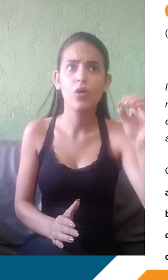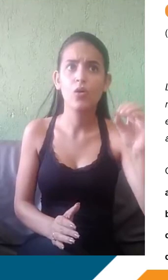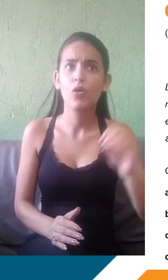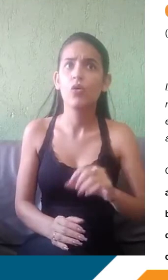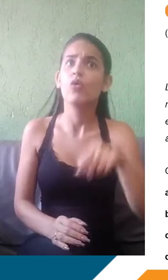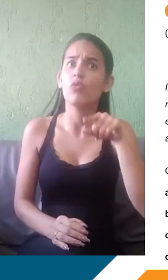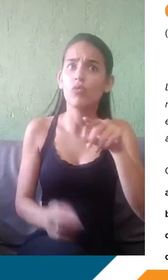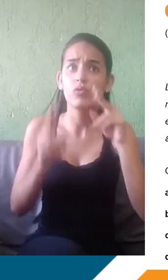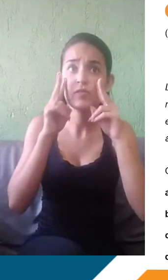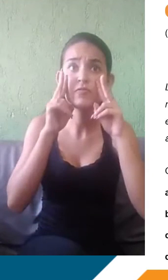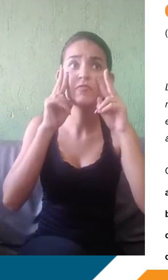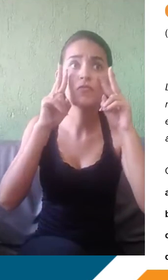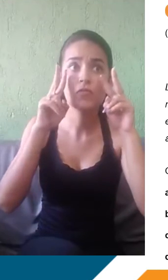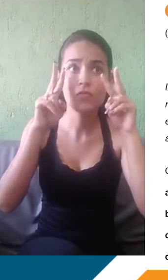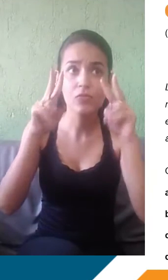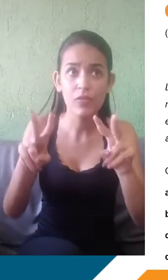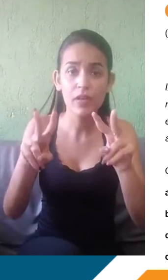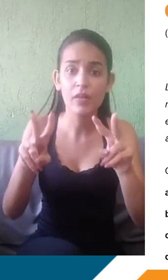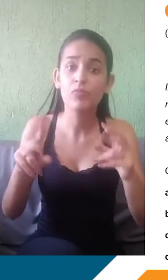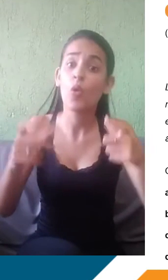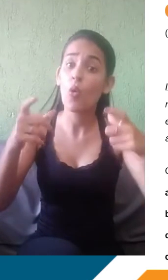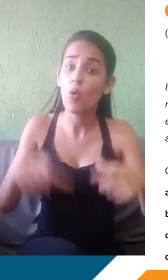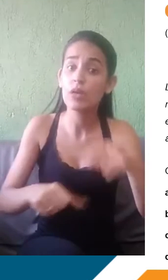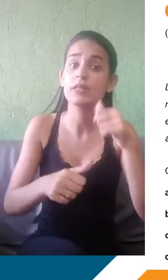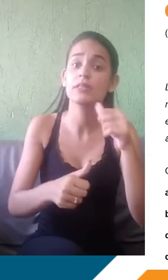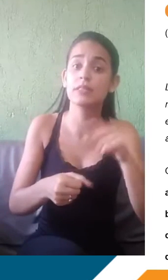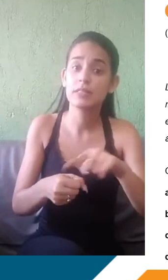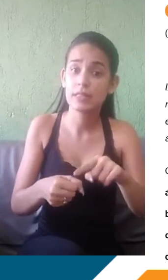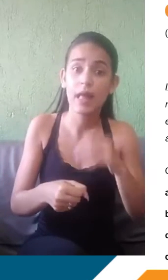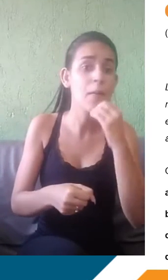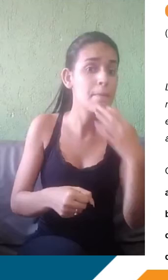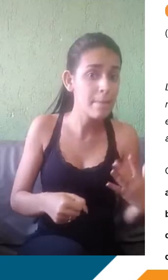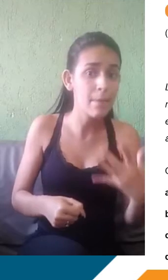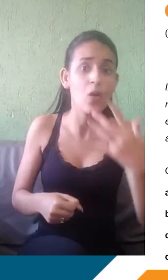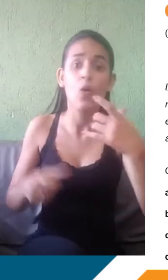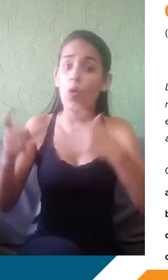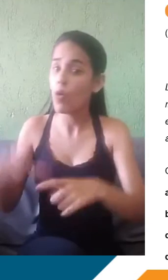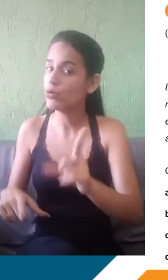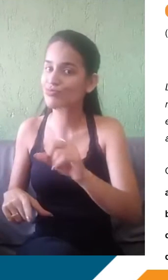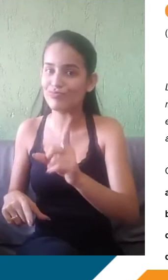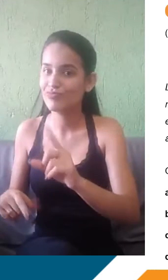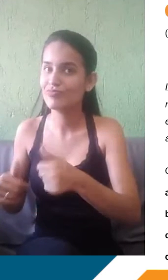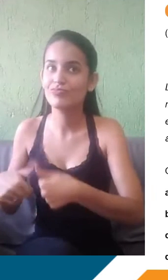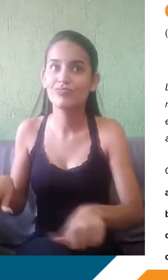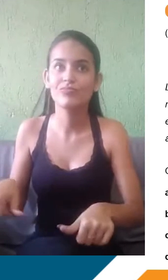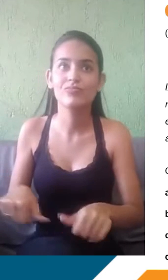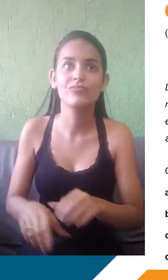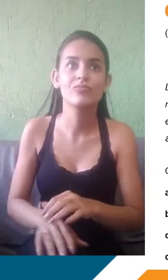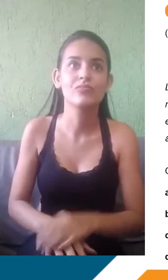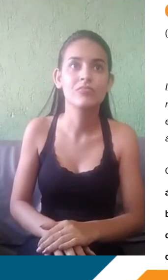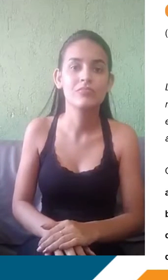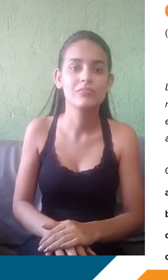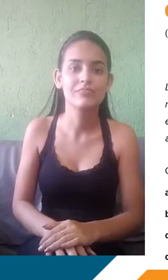microscópio, para identificar onde a cidade está bem e onde não está. Médias normalmente mais escondem do